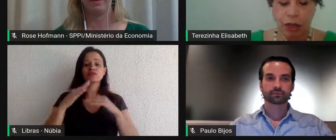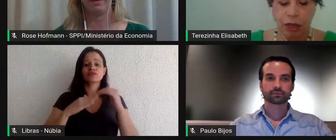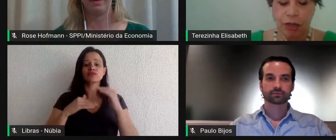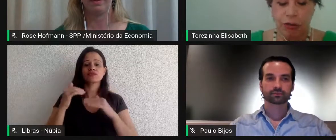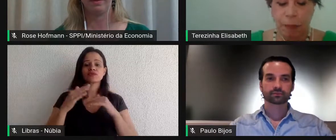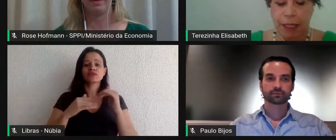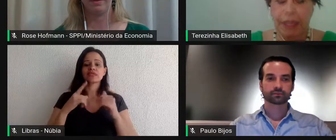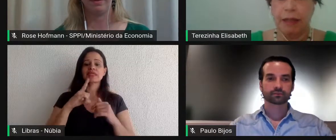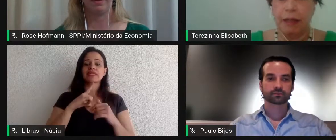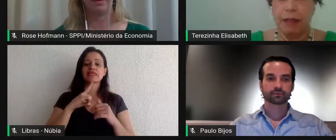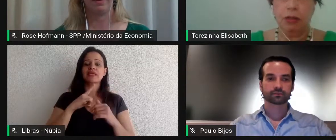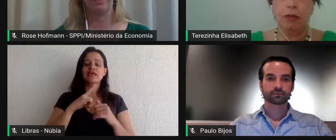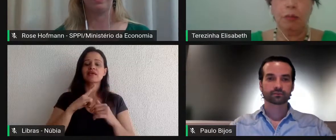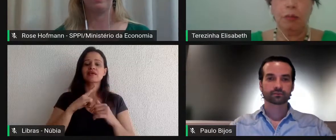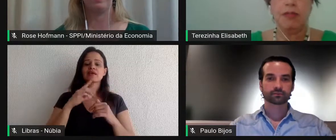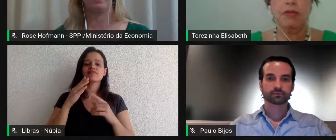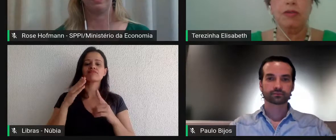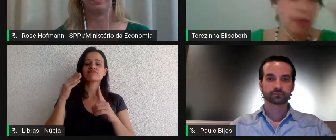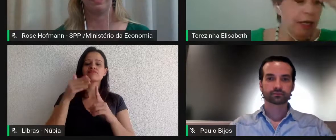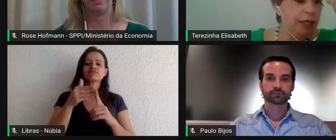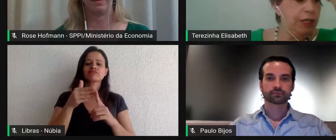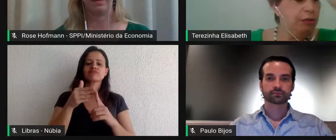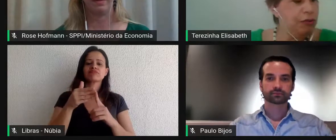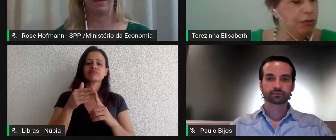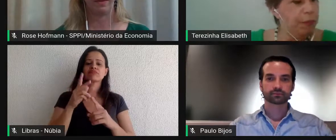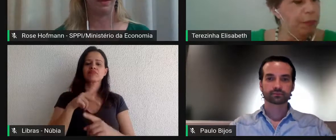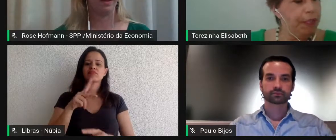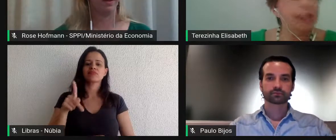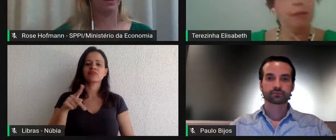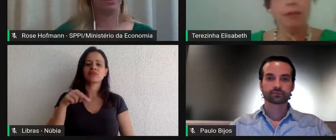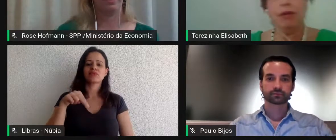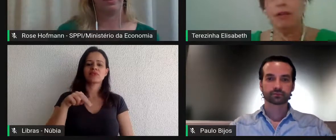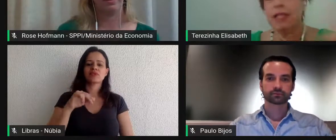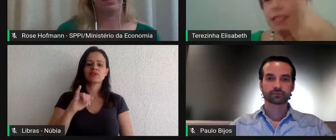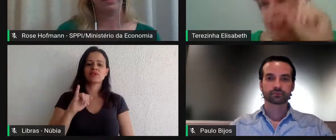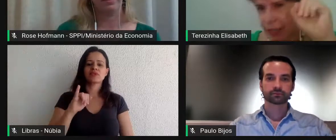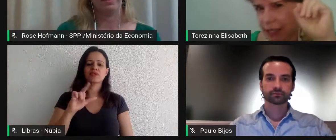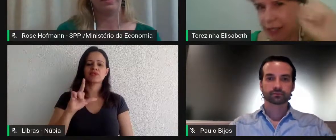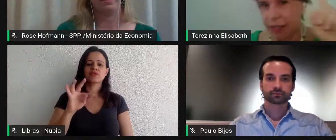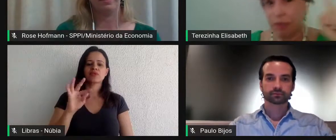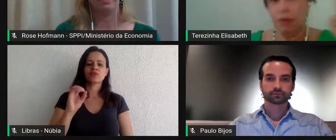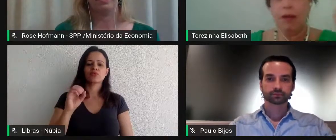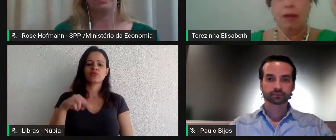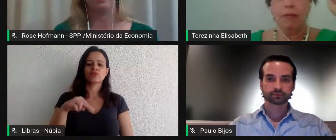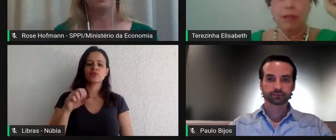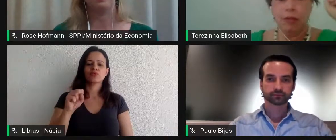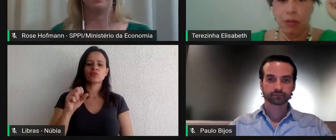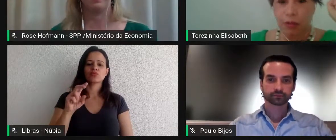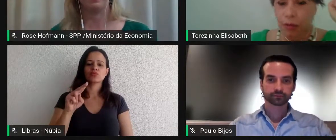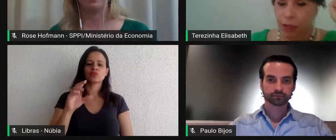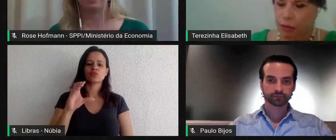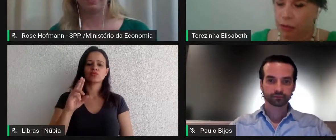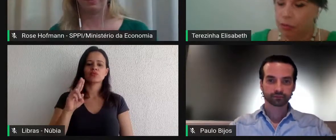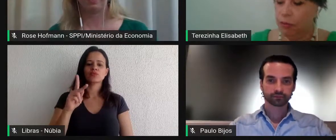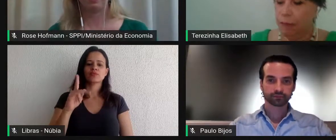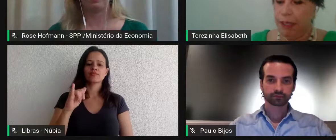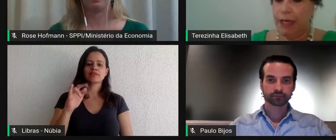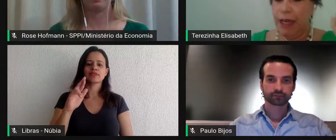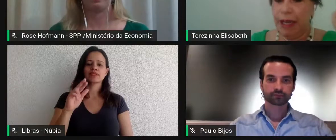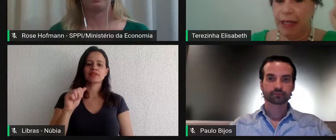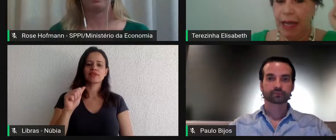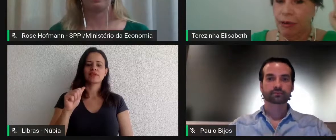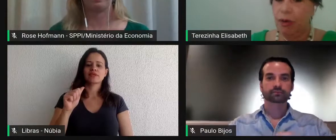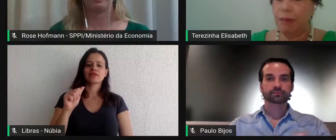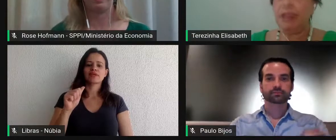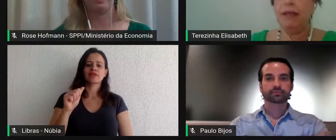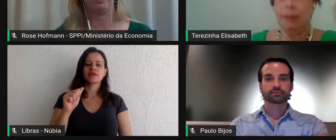no relatório Sucupira, do professor Milton Sucupira, em 1966. O professor Milton Sucupira